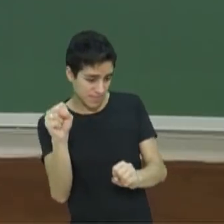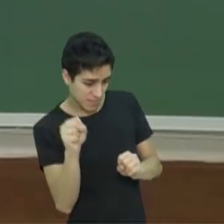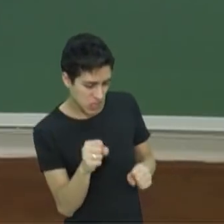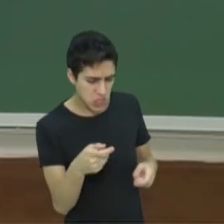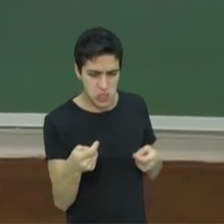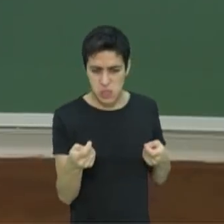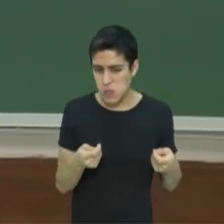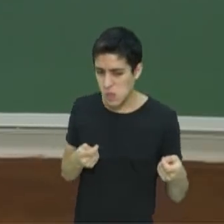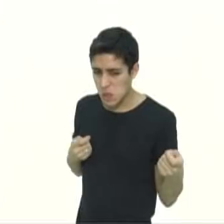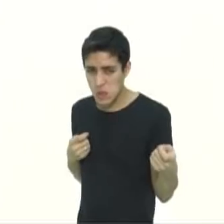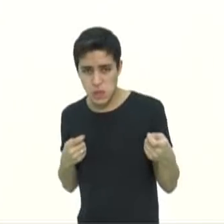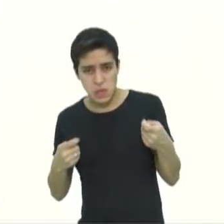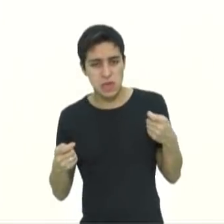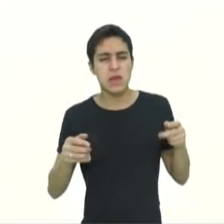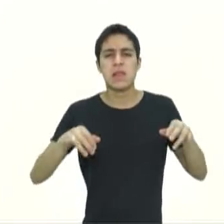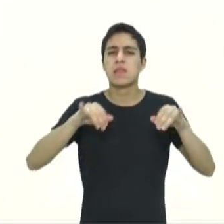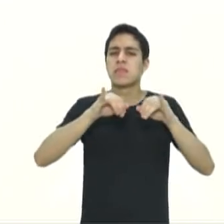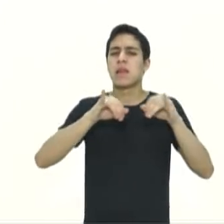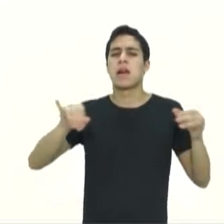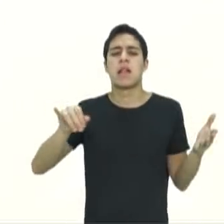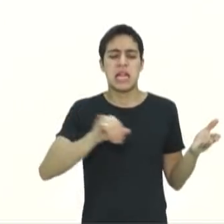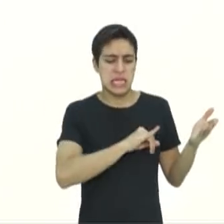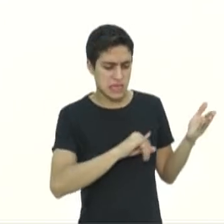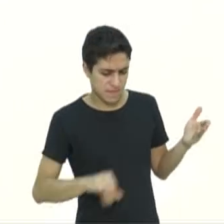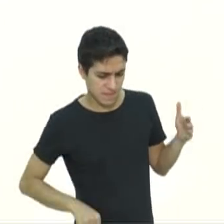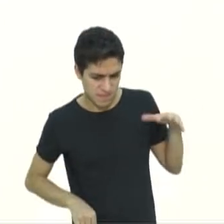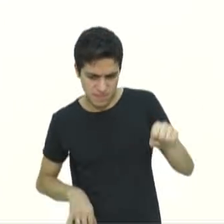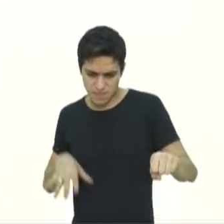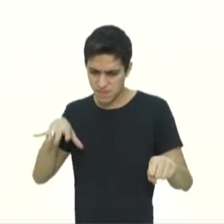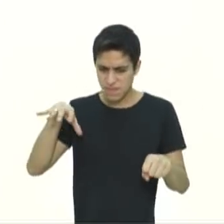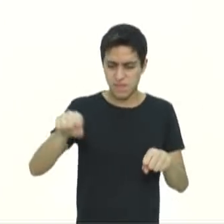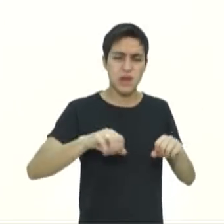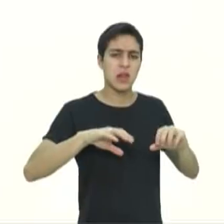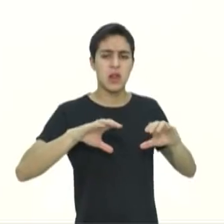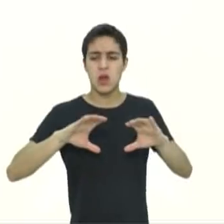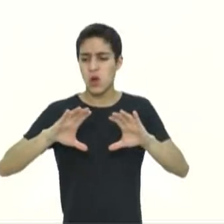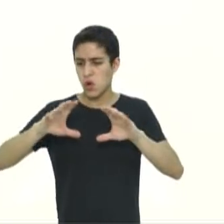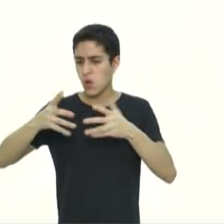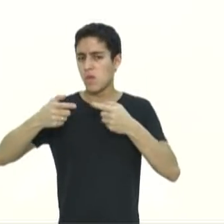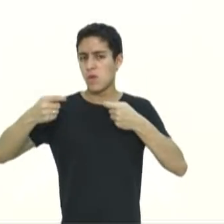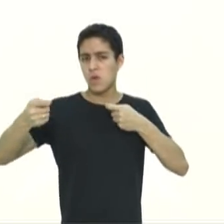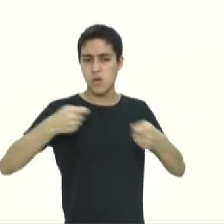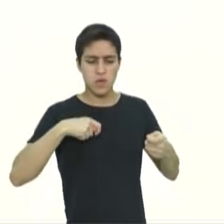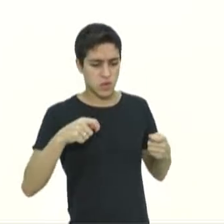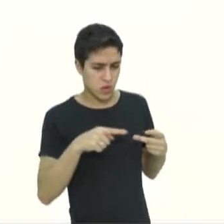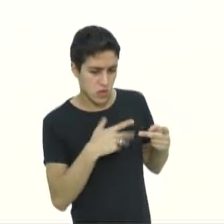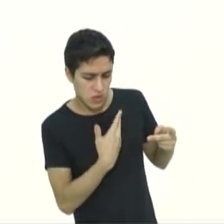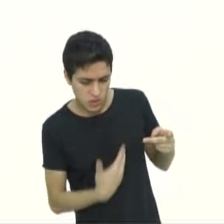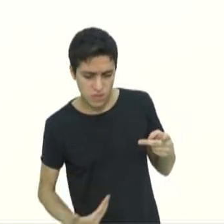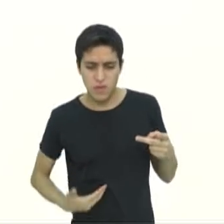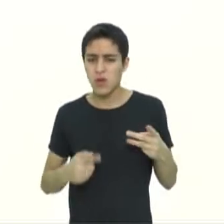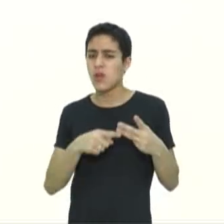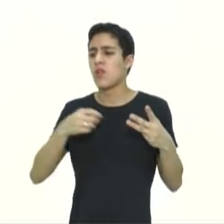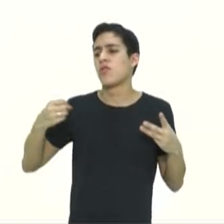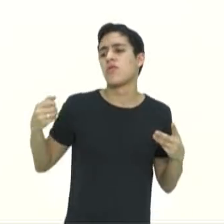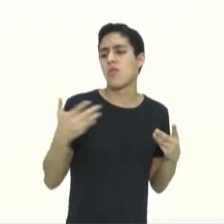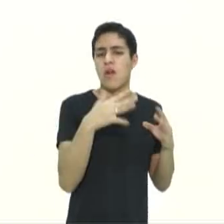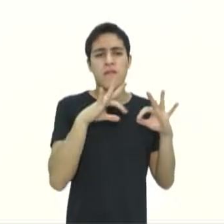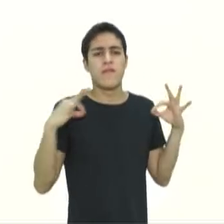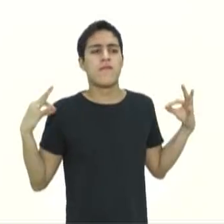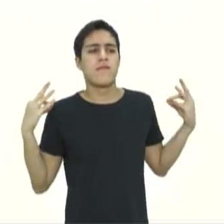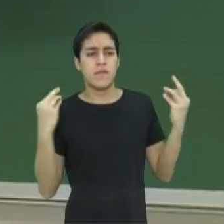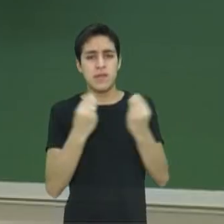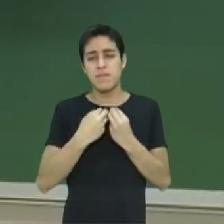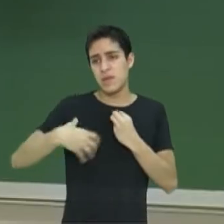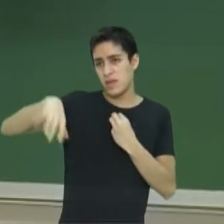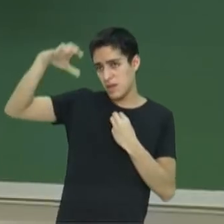Napoleão Bonaparte, ele declara o seu império, seu consulado, seu governo, sua nova monarquia